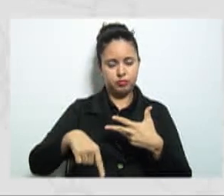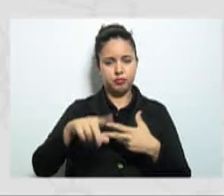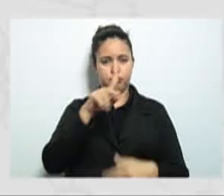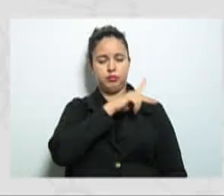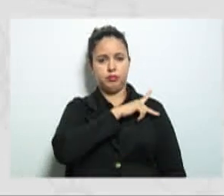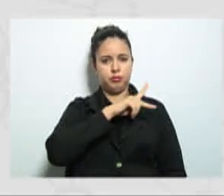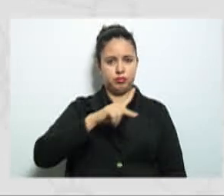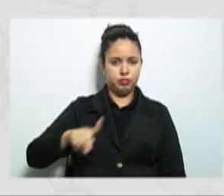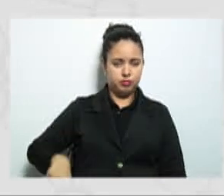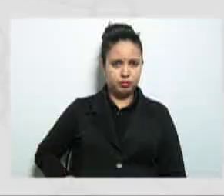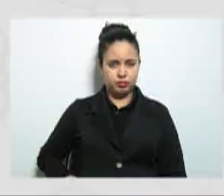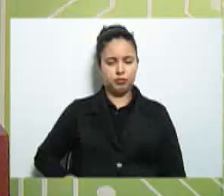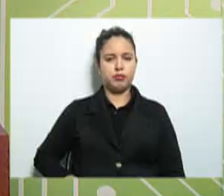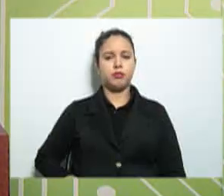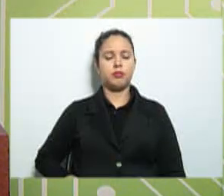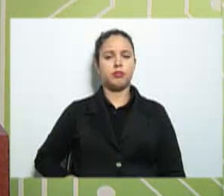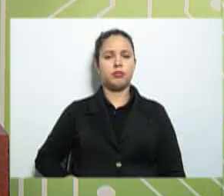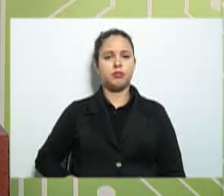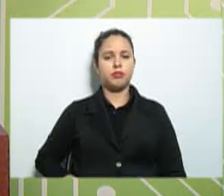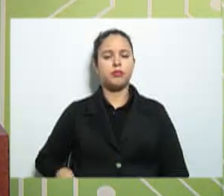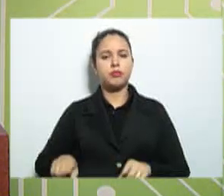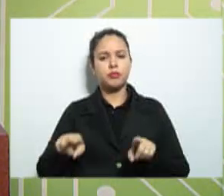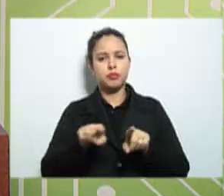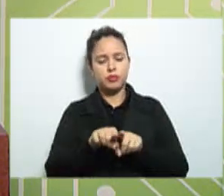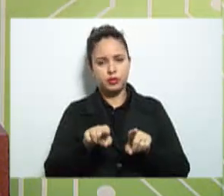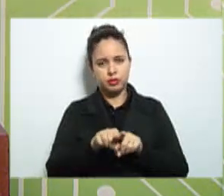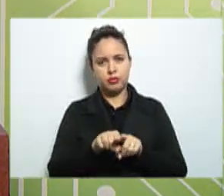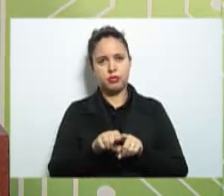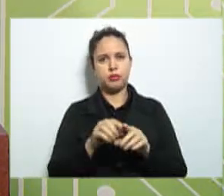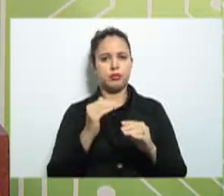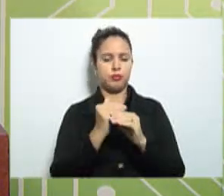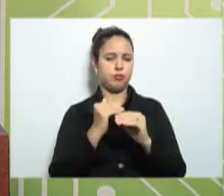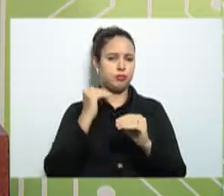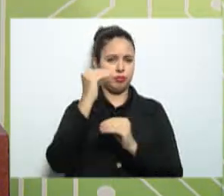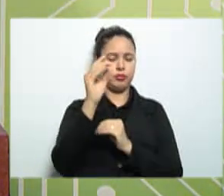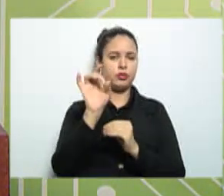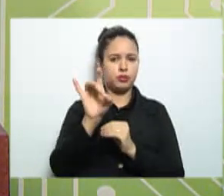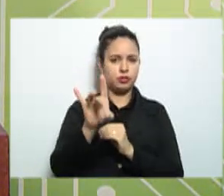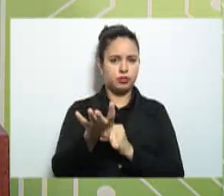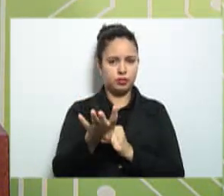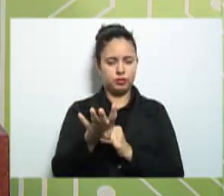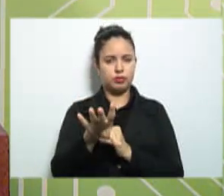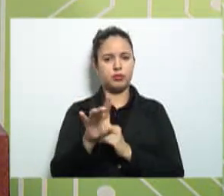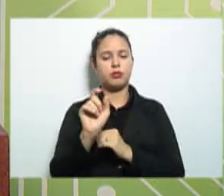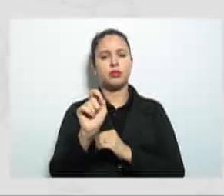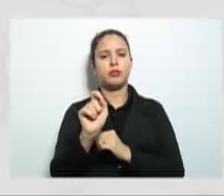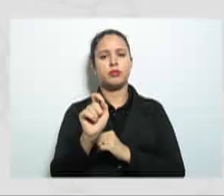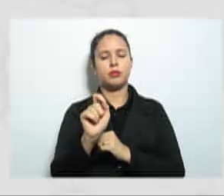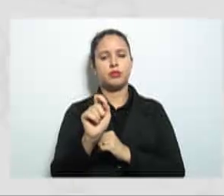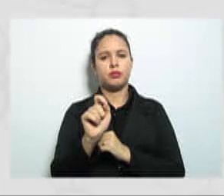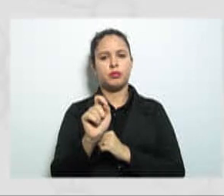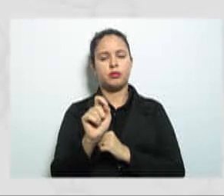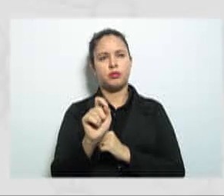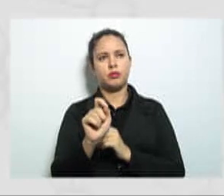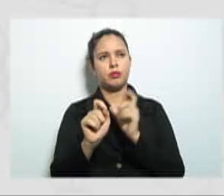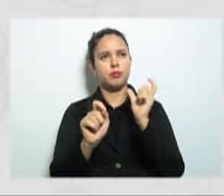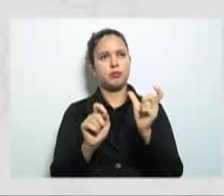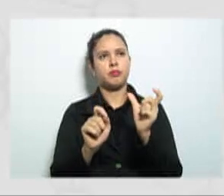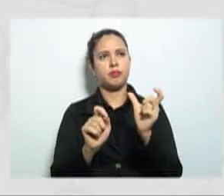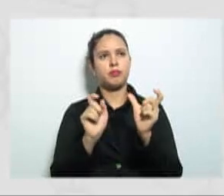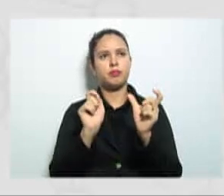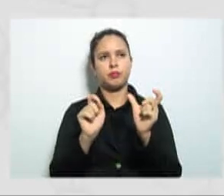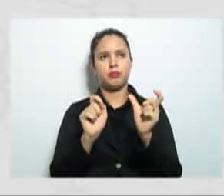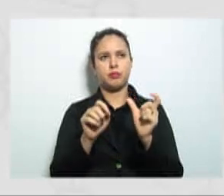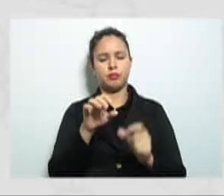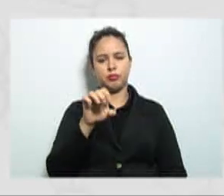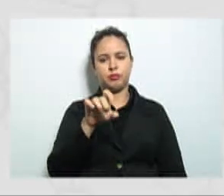Se esse documento estiver sendo redigido para essas autoridades apenas, o vocativo adequado é Excelentíssimo Senhor mais